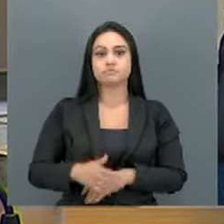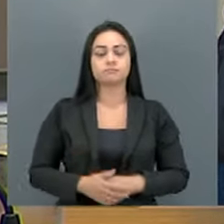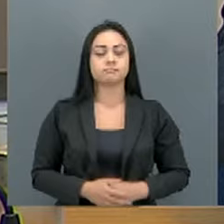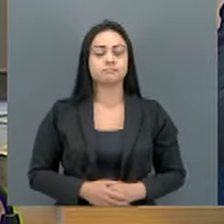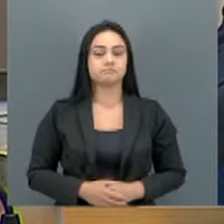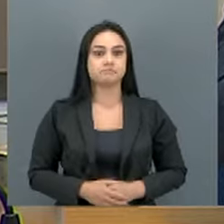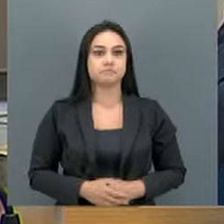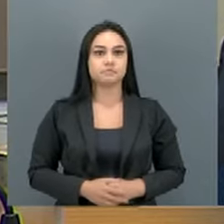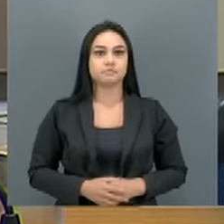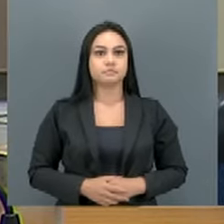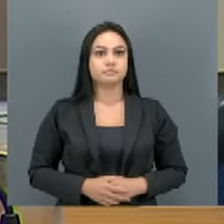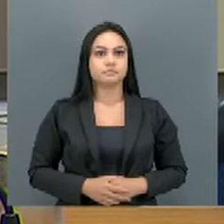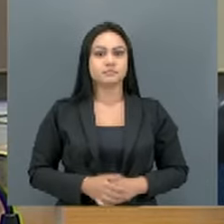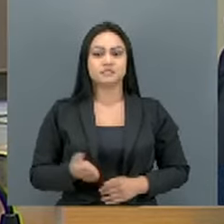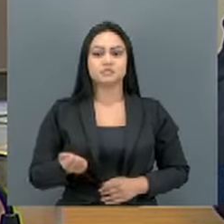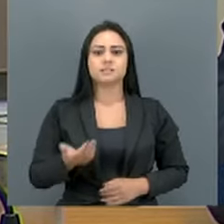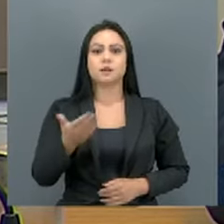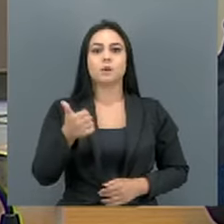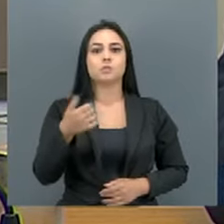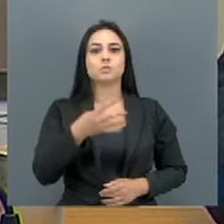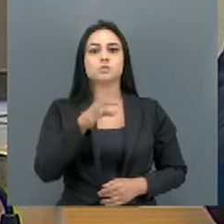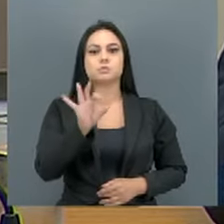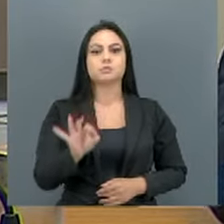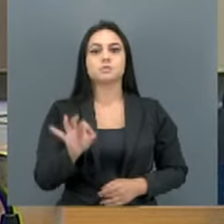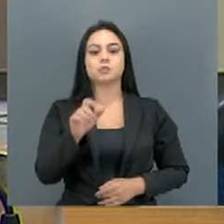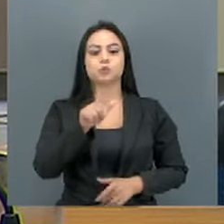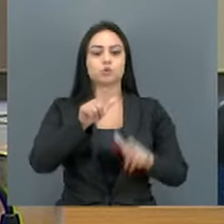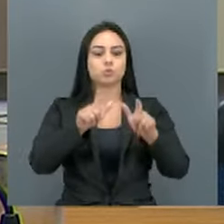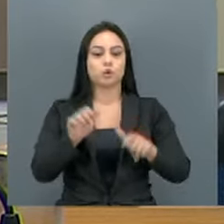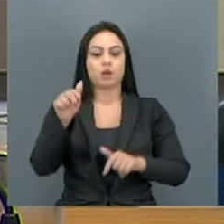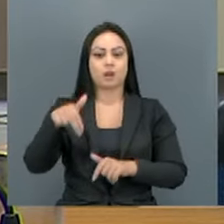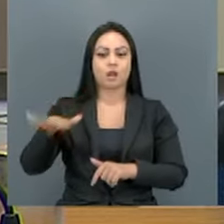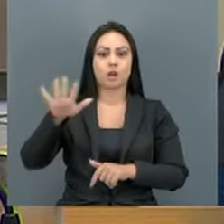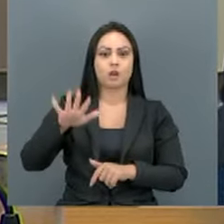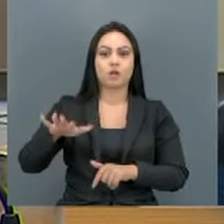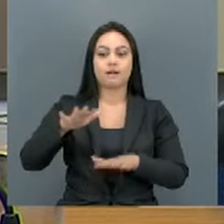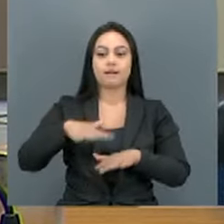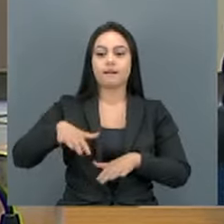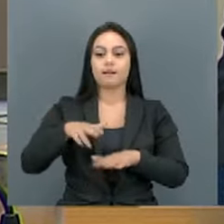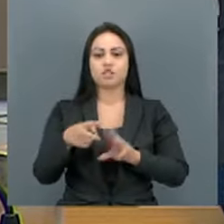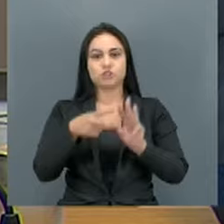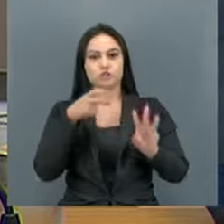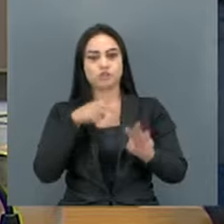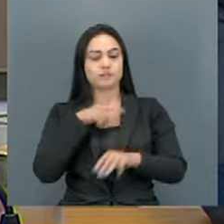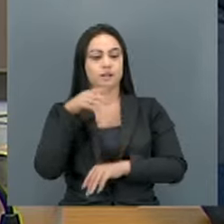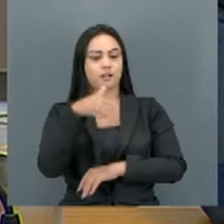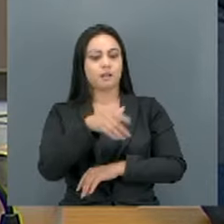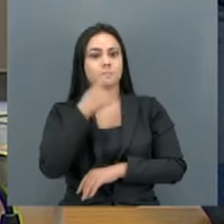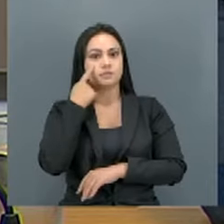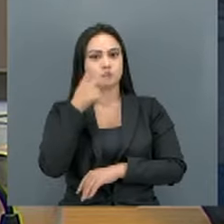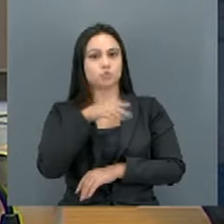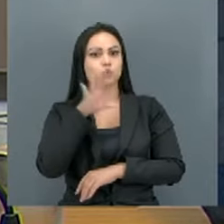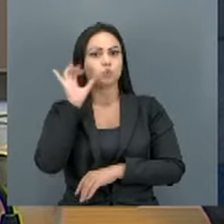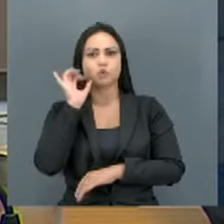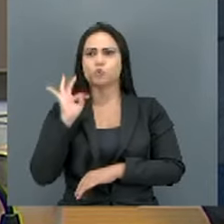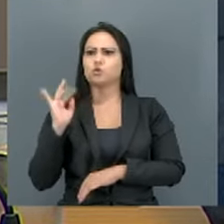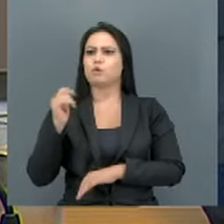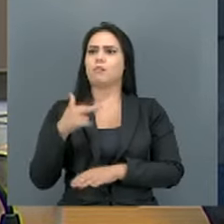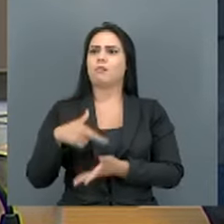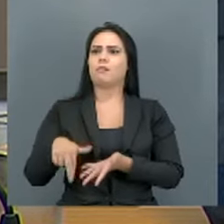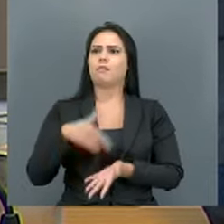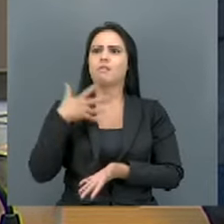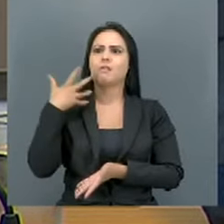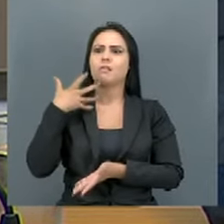Você concedeu 14% do território nacional em áreas indígenas e você vai lá dentro e escuta todos os relatos que nós